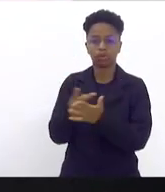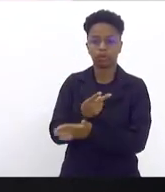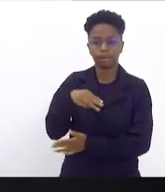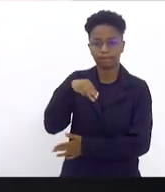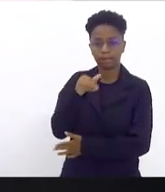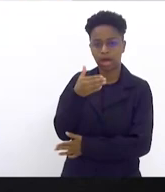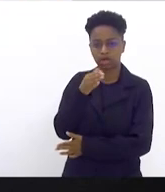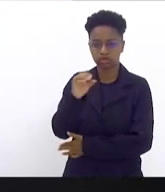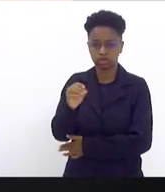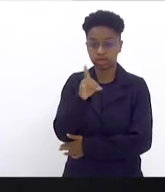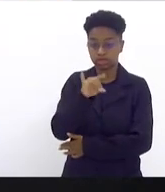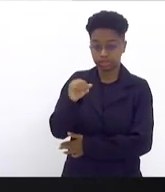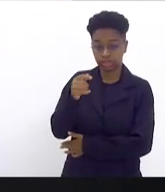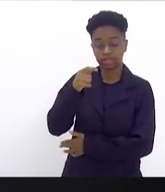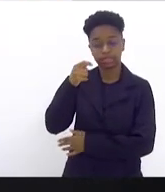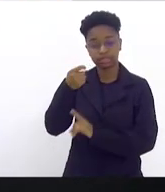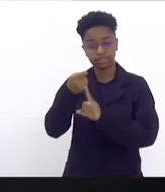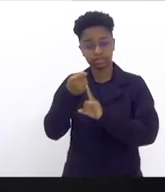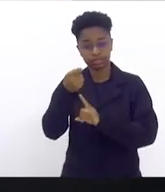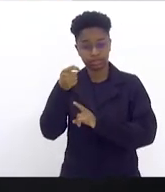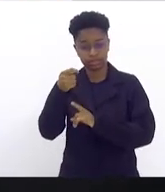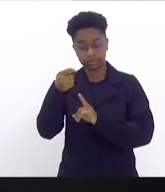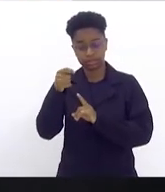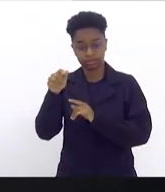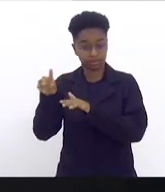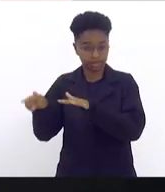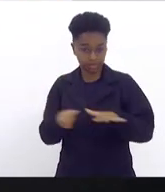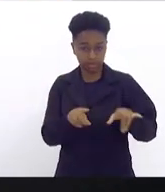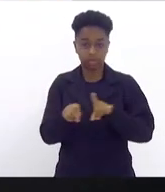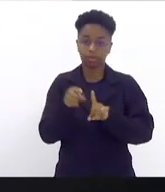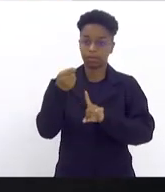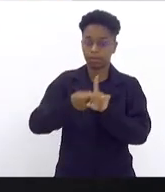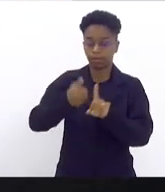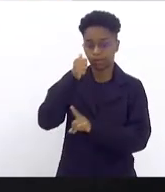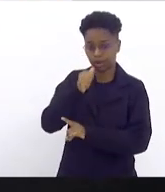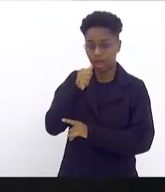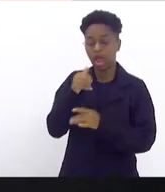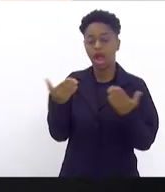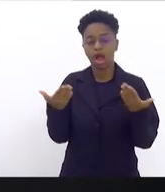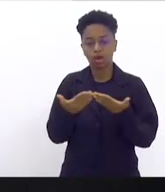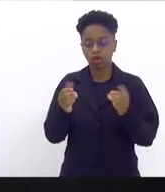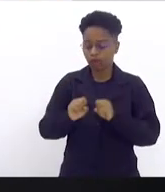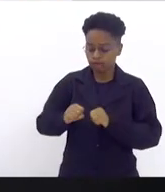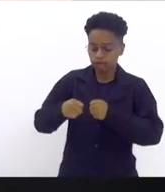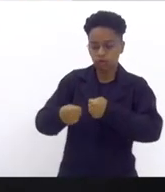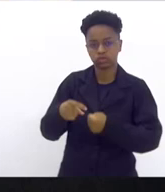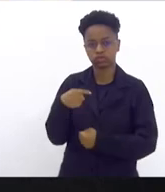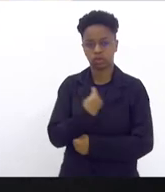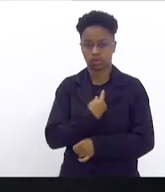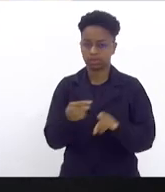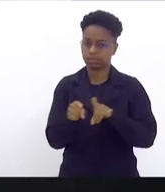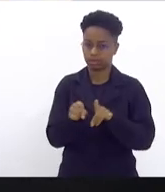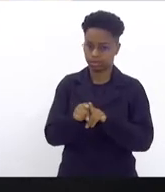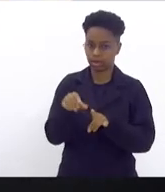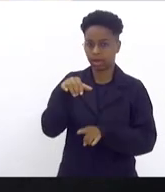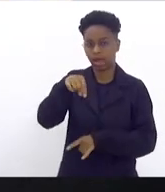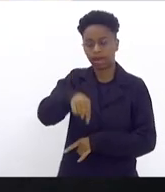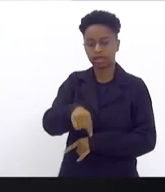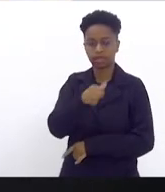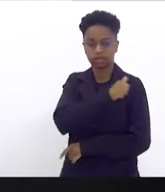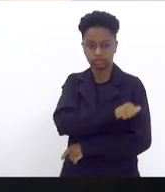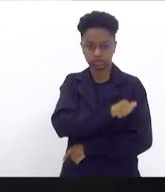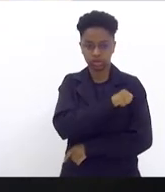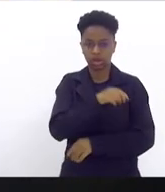o dia, a semana e o mês das mulheres, e agora todo esse esforço de alguns parlamentos, e sobretudo o nosso no Rio de Janeiro, saindo na vanguarda